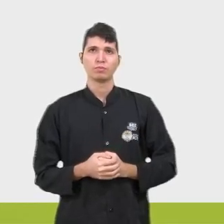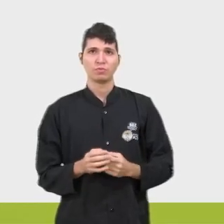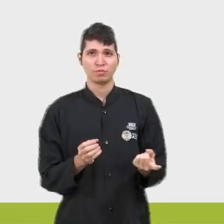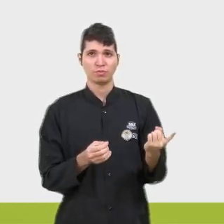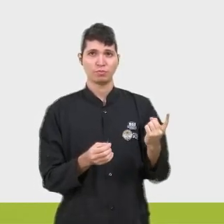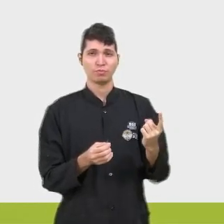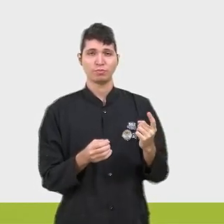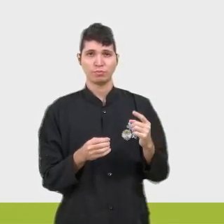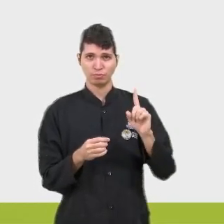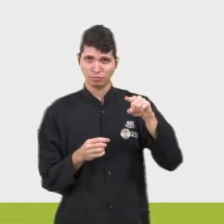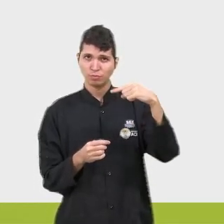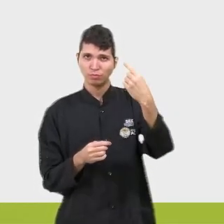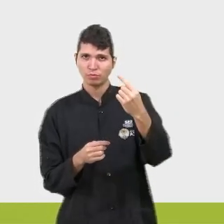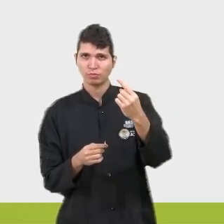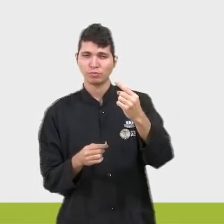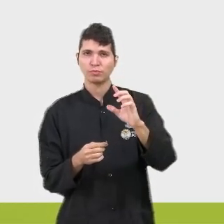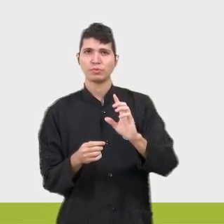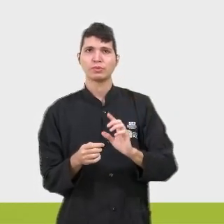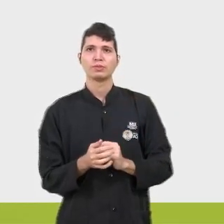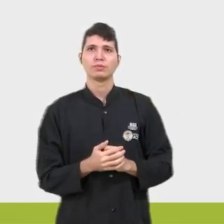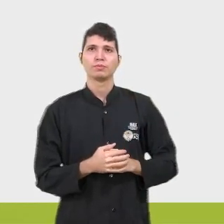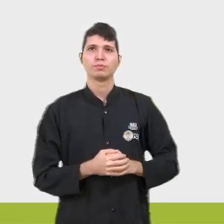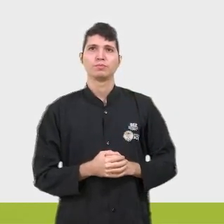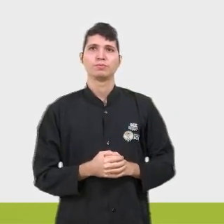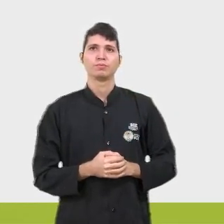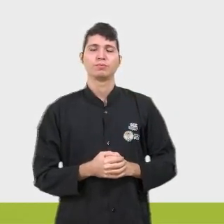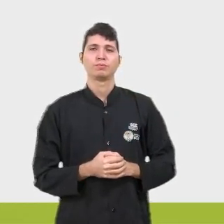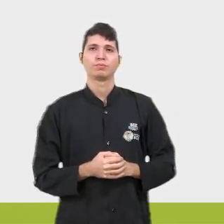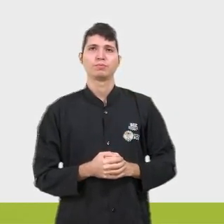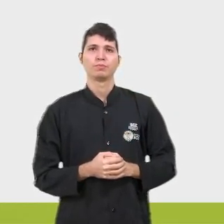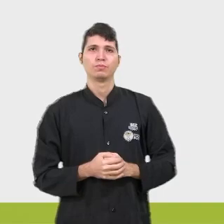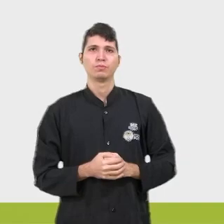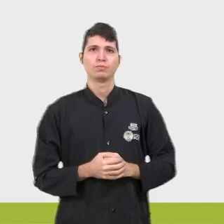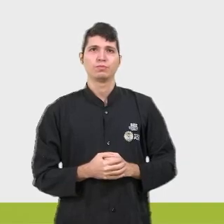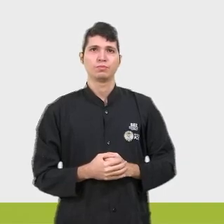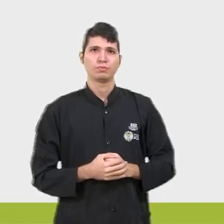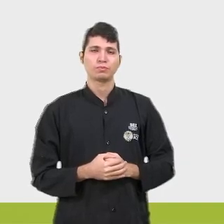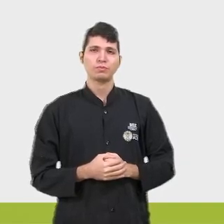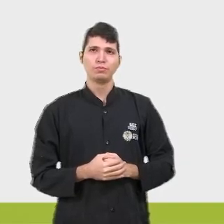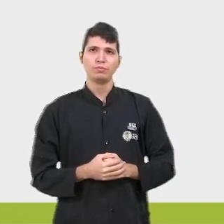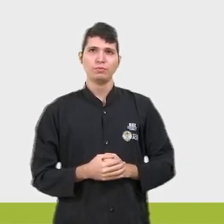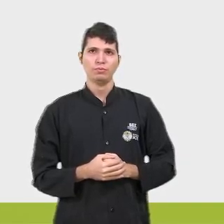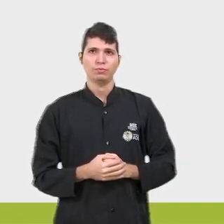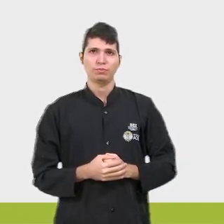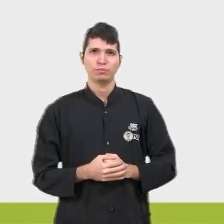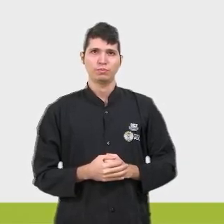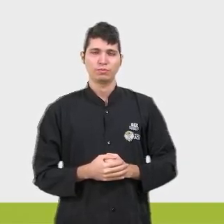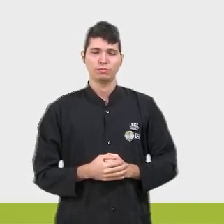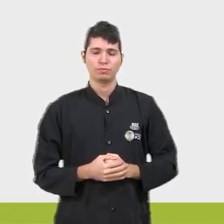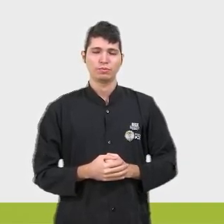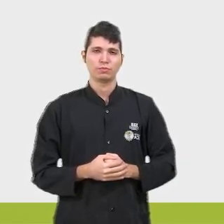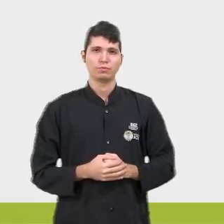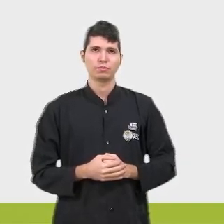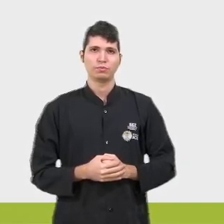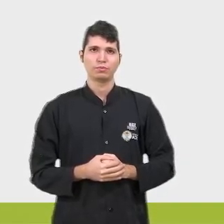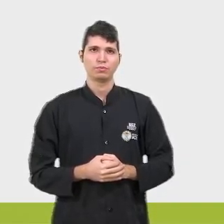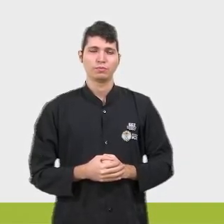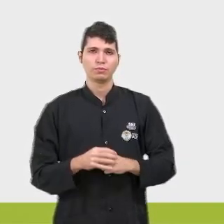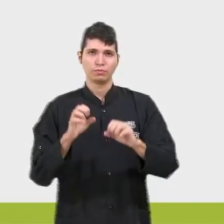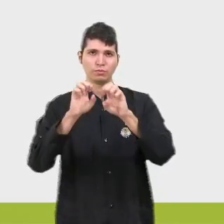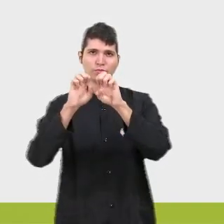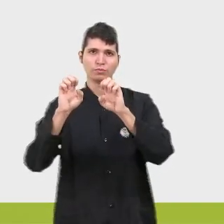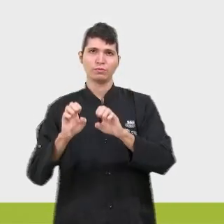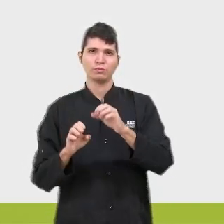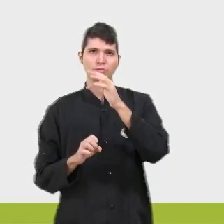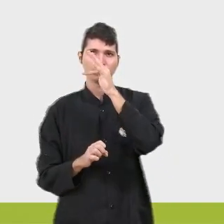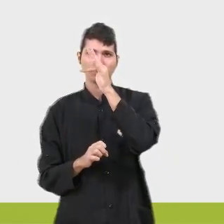Diz assim, ó. Eu acho que aí. Vocês têm que conhecer um pouquinho a estrutura de uma flor.